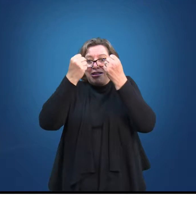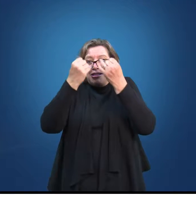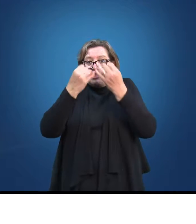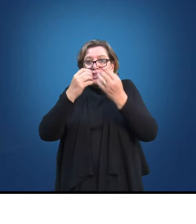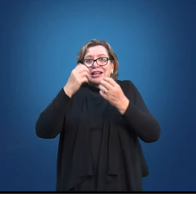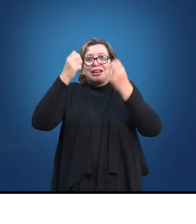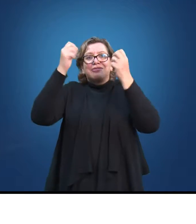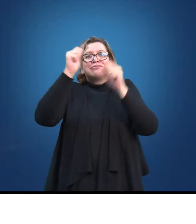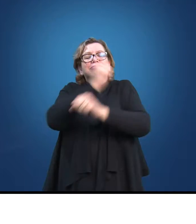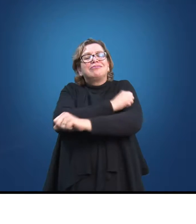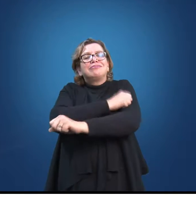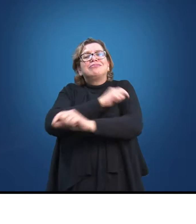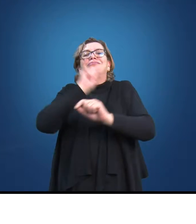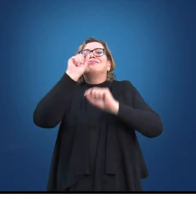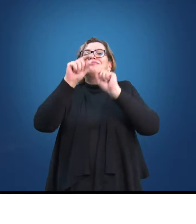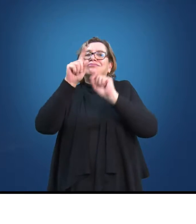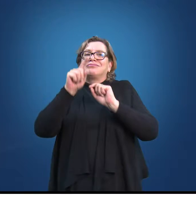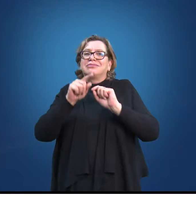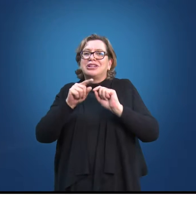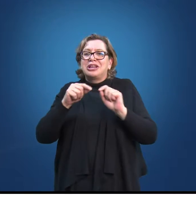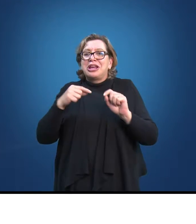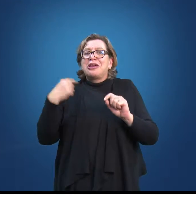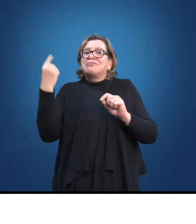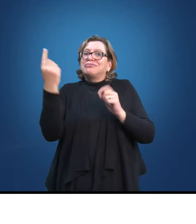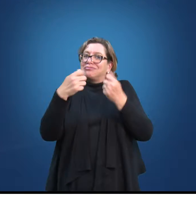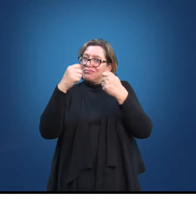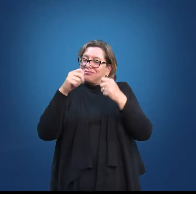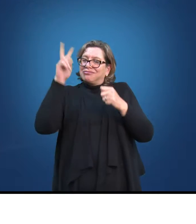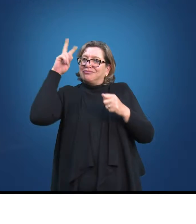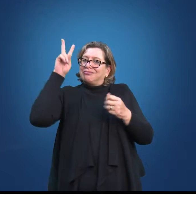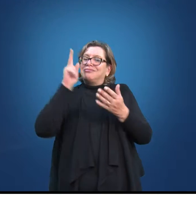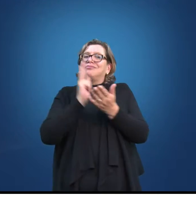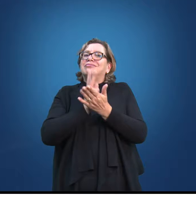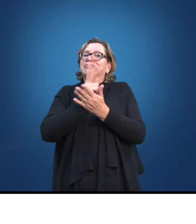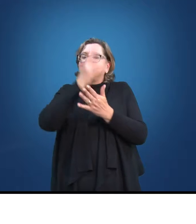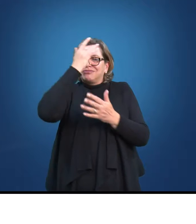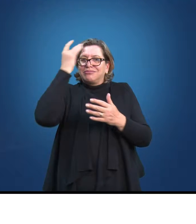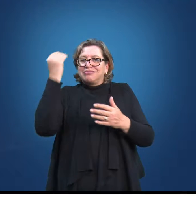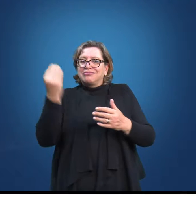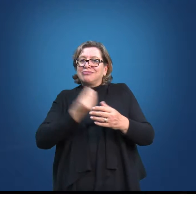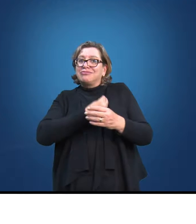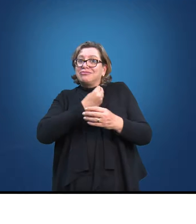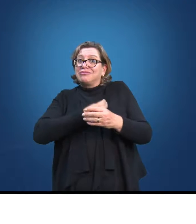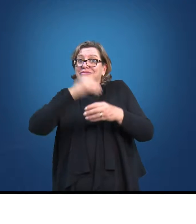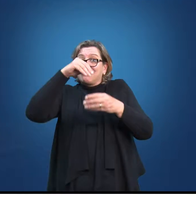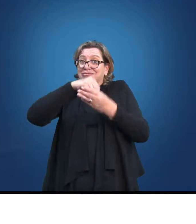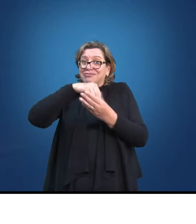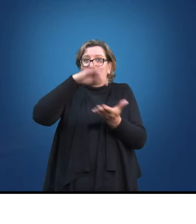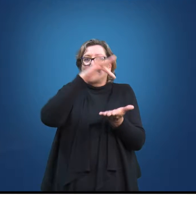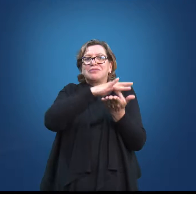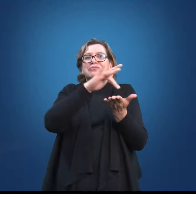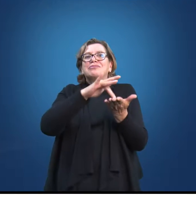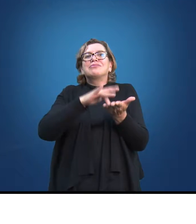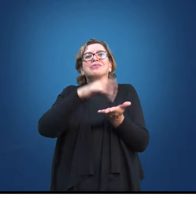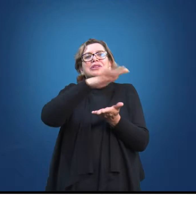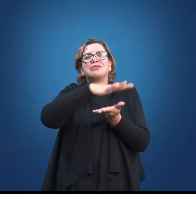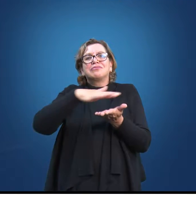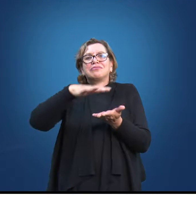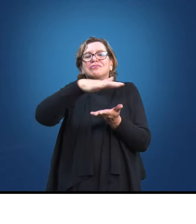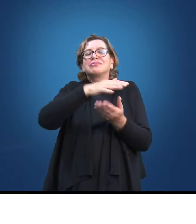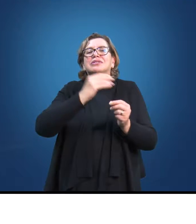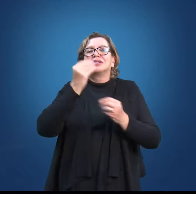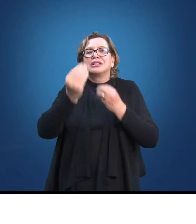estamos inseridos no meio ambiente. E isso é possível, né? Nós, desde a educação infantil, já ir trabalhando com as crianças a respeito